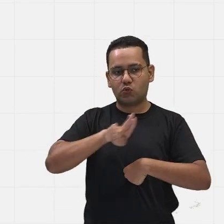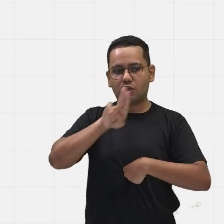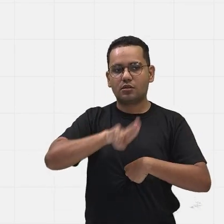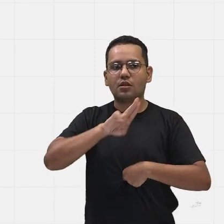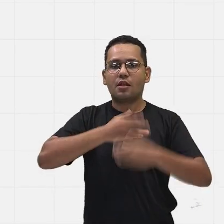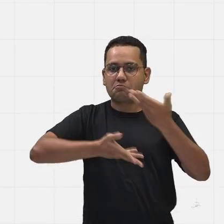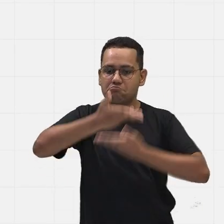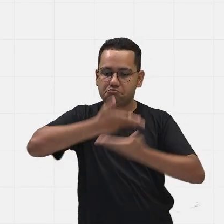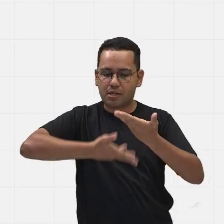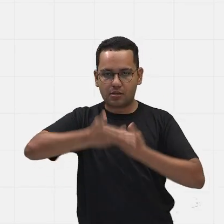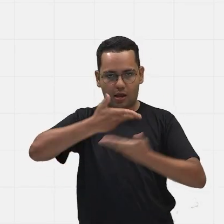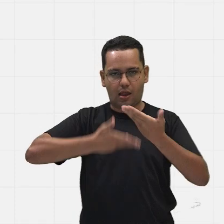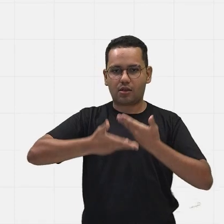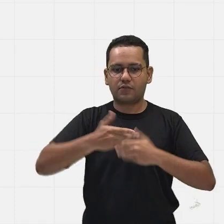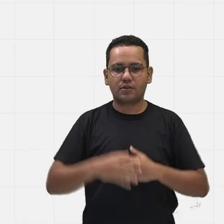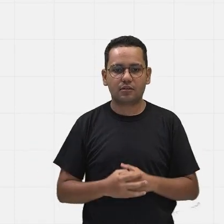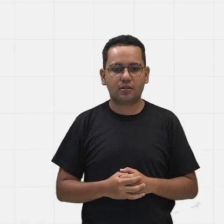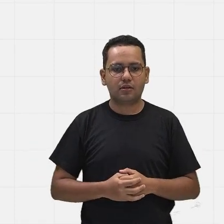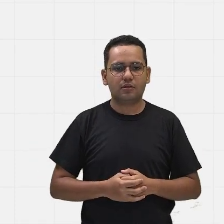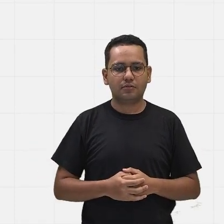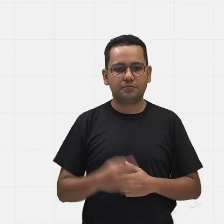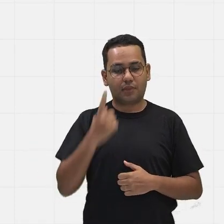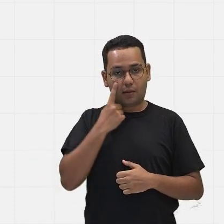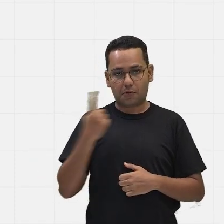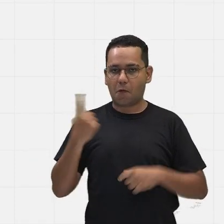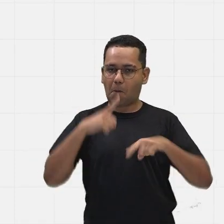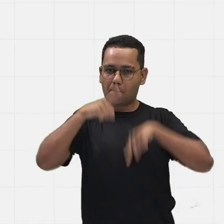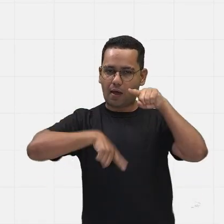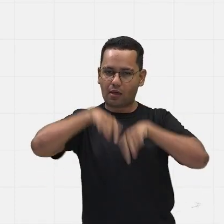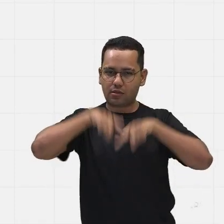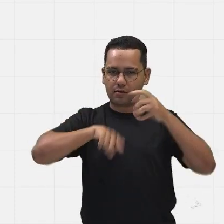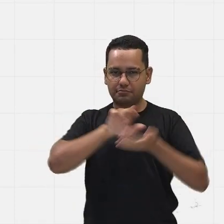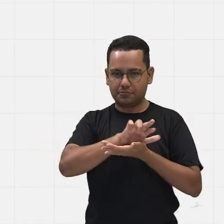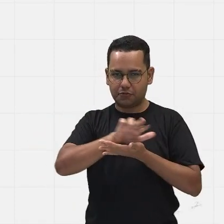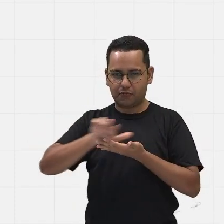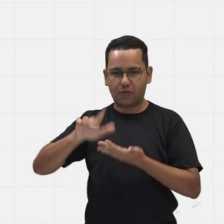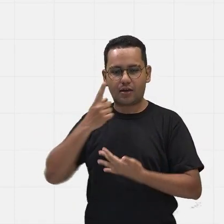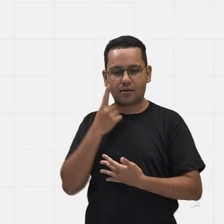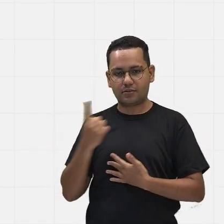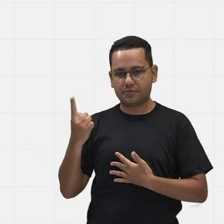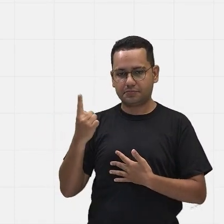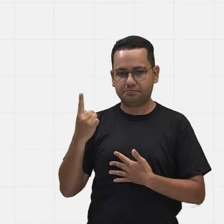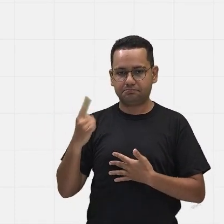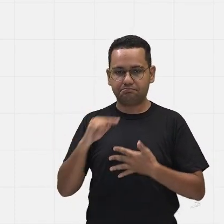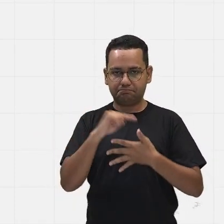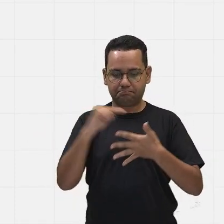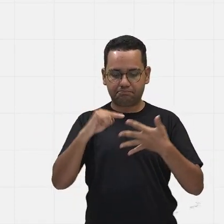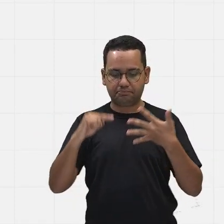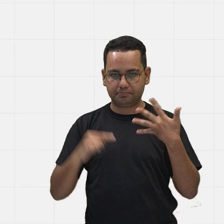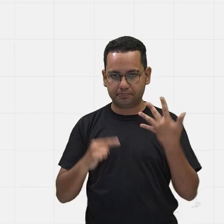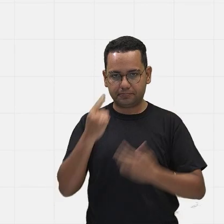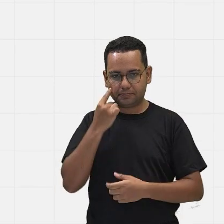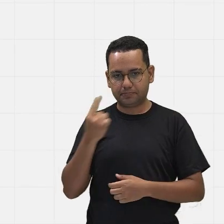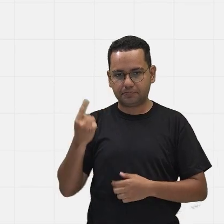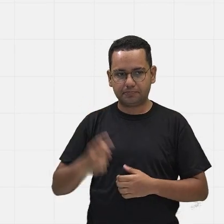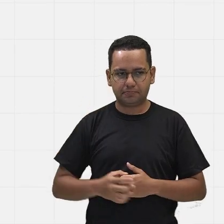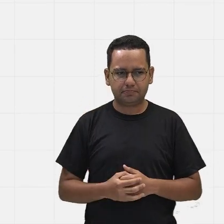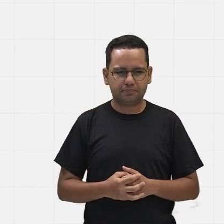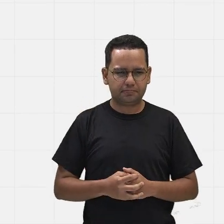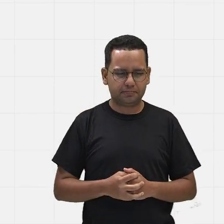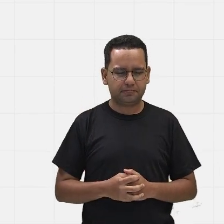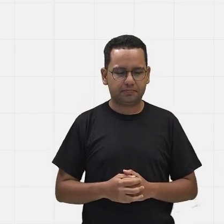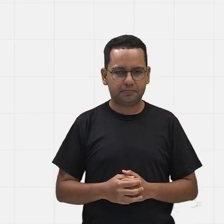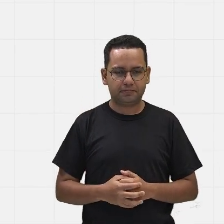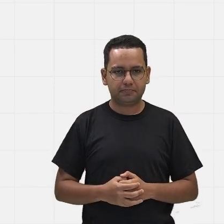utilizado no microfone. Temos aí o microfone, né? Esse aí é um